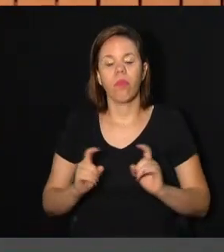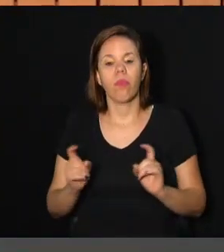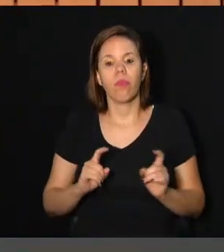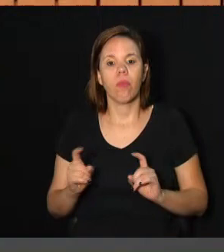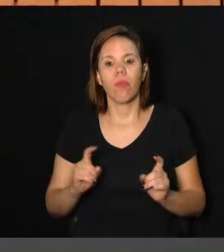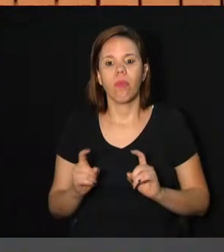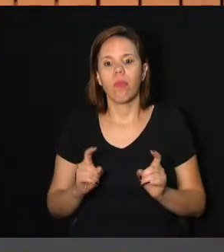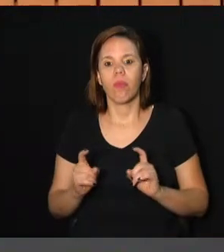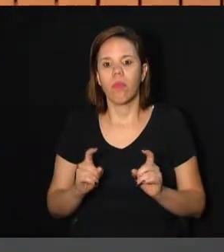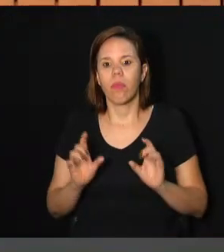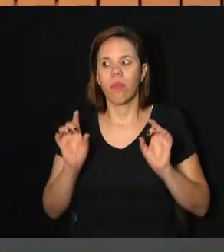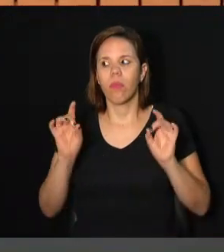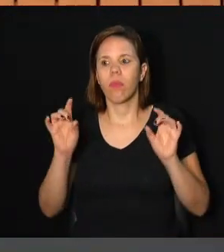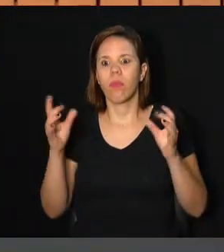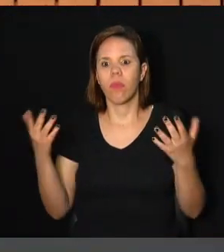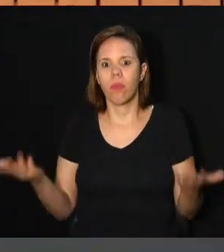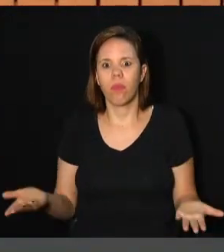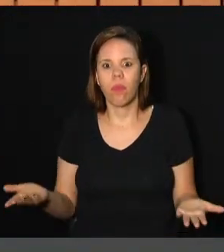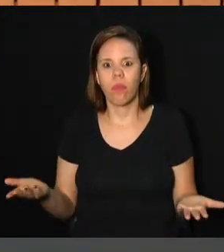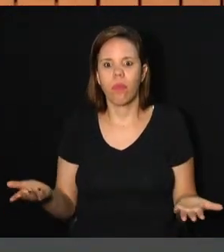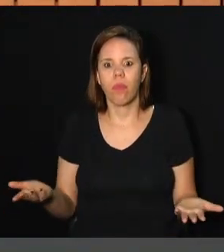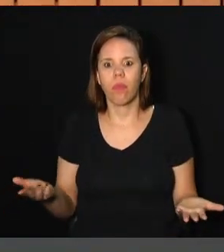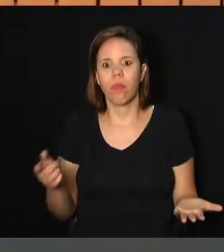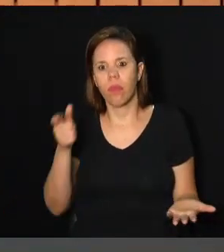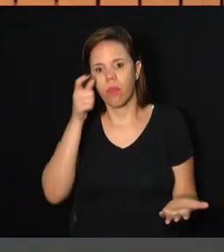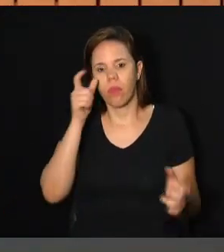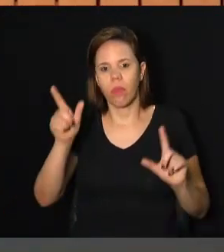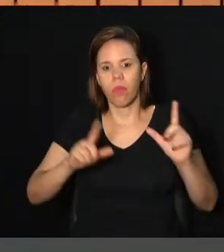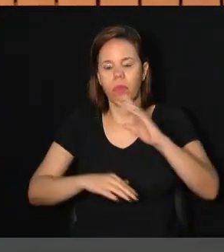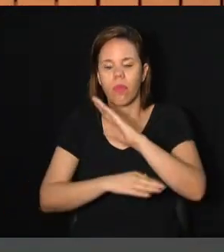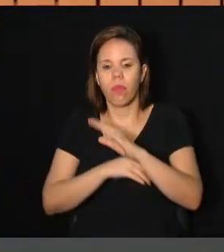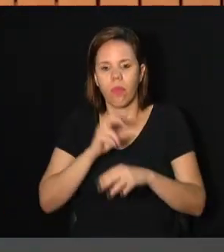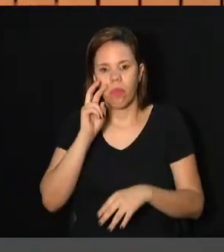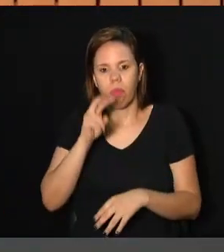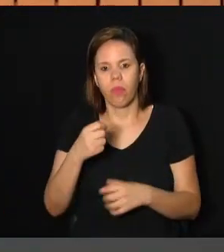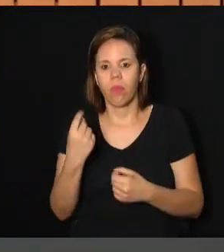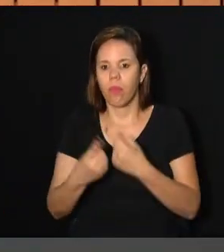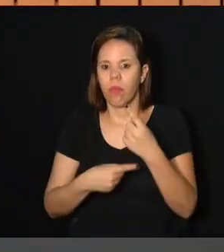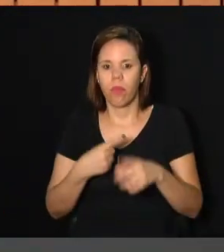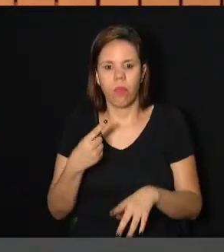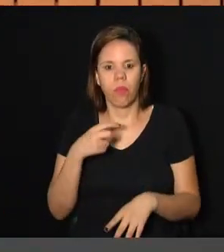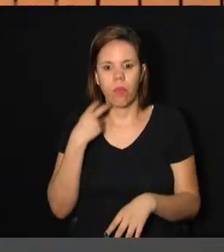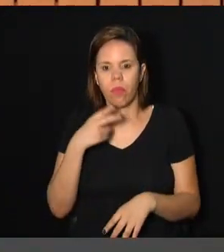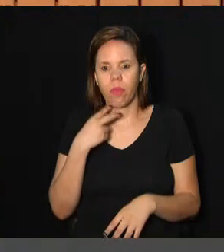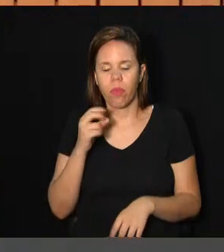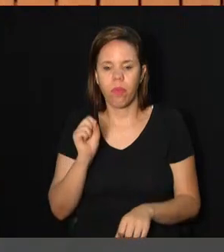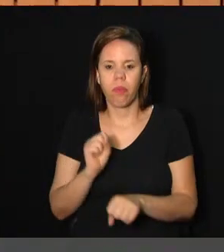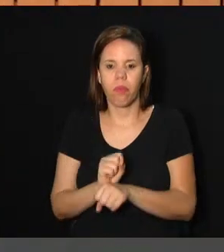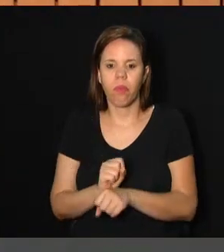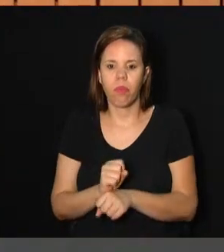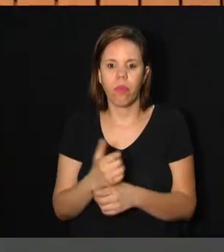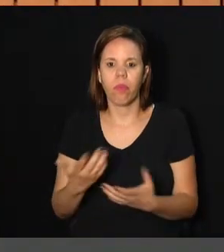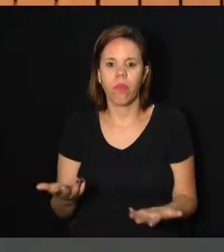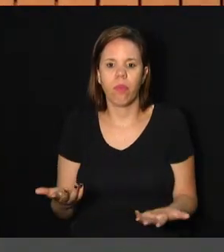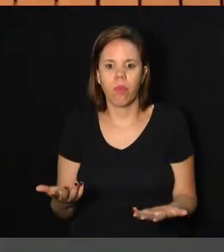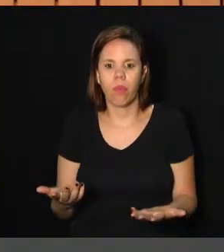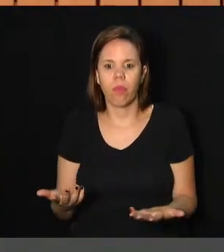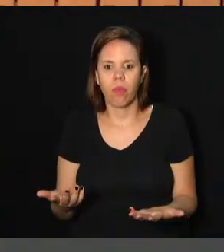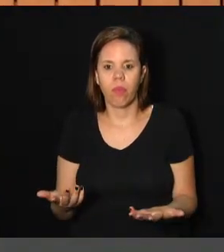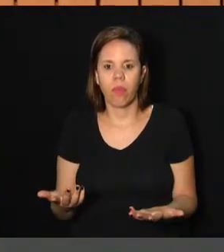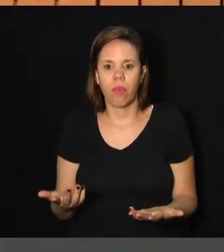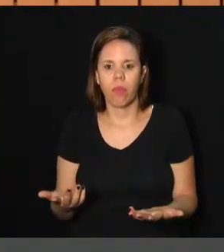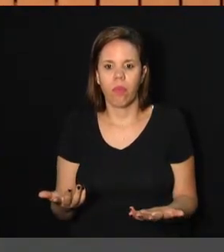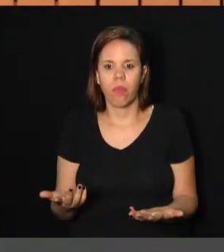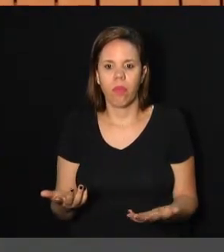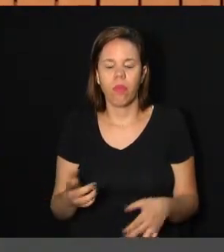esperando o grande expediente. Só pode ver, quem assiste a TV Câmara pode ver que alguns vereadores ficam, alguns, no grande expediente para poder